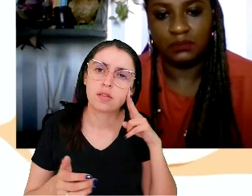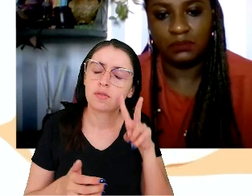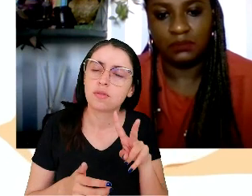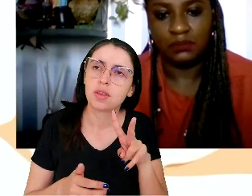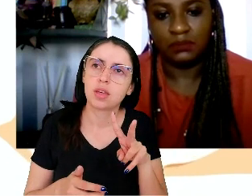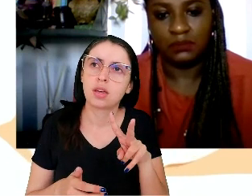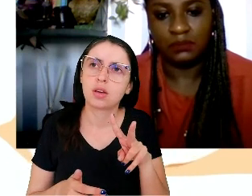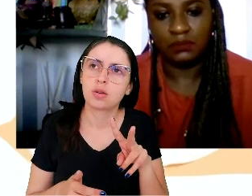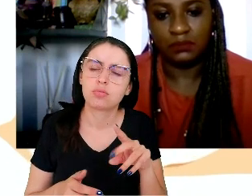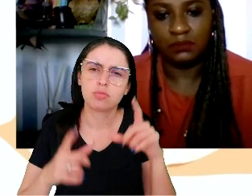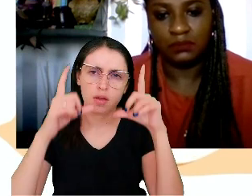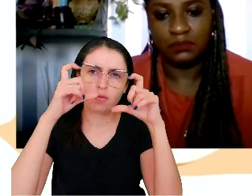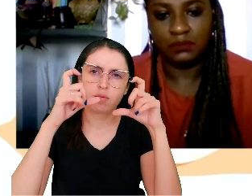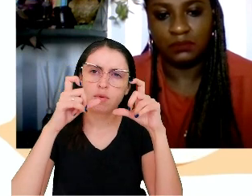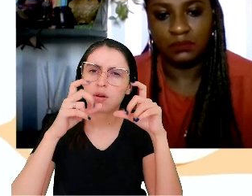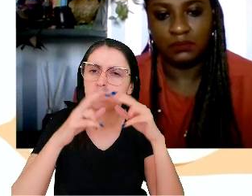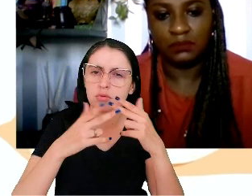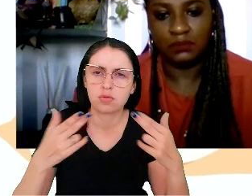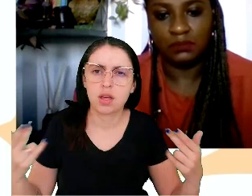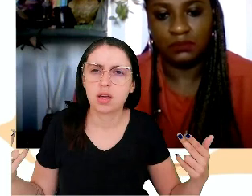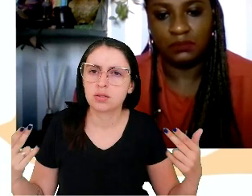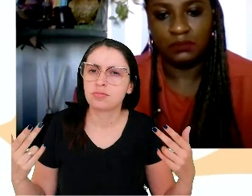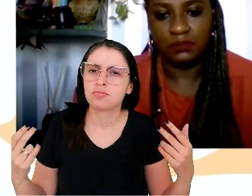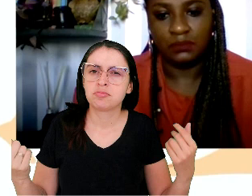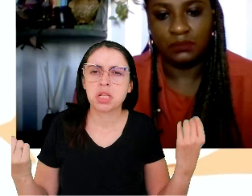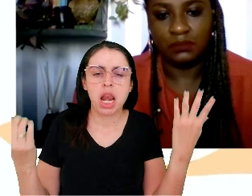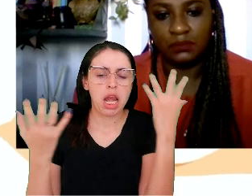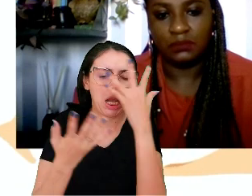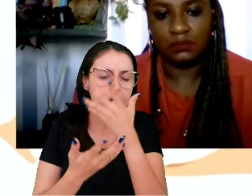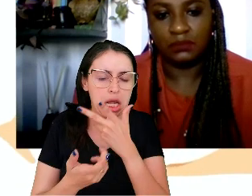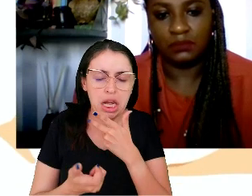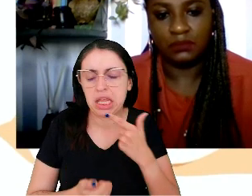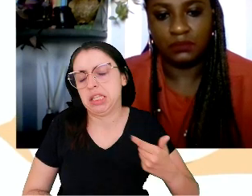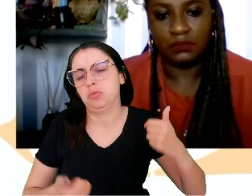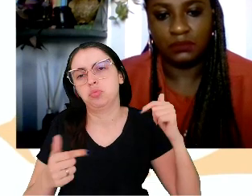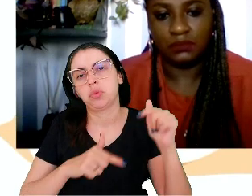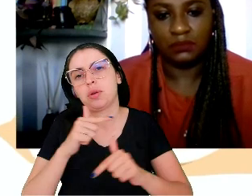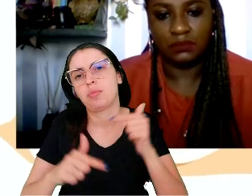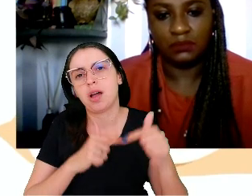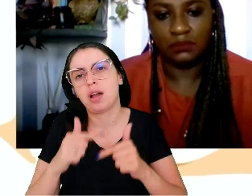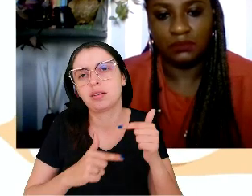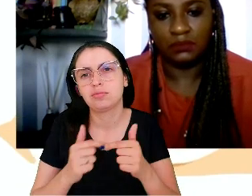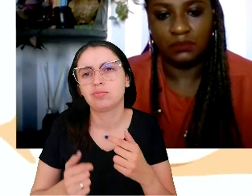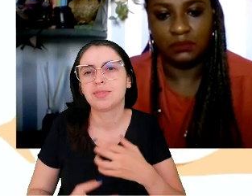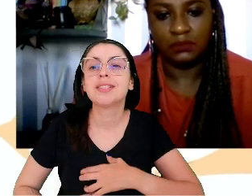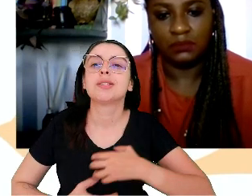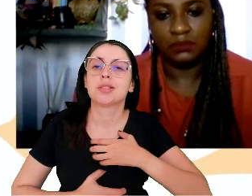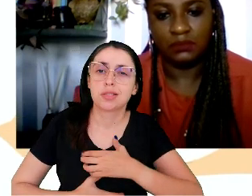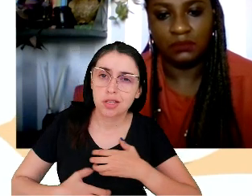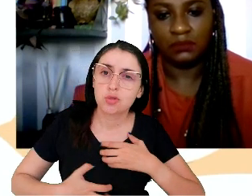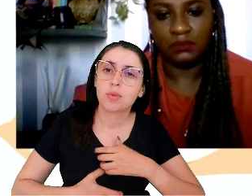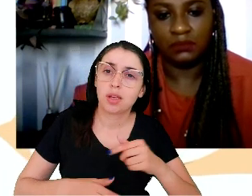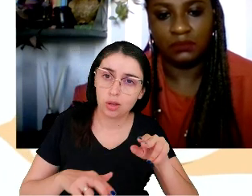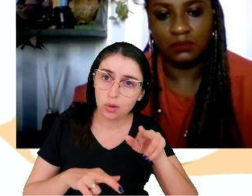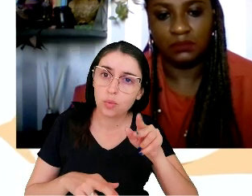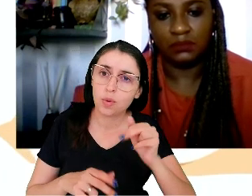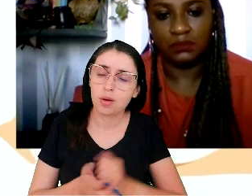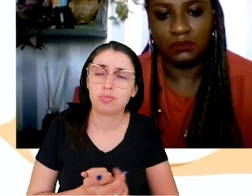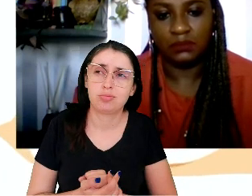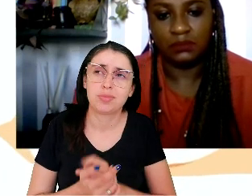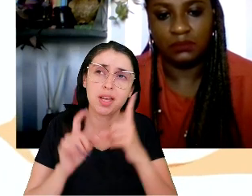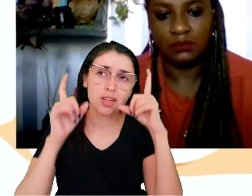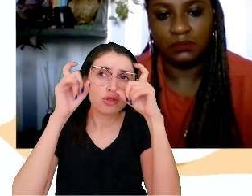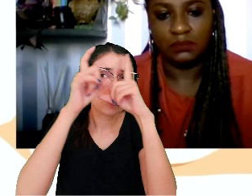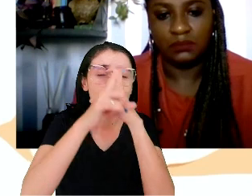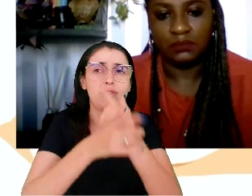vendo as fotos e o trabalho belíssimo, eu tenho esse mesmo sentimento. É muito difícil, depois de